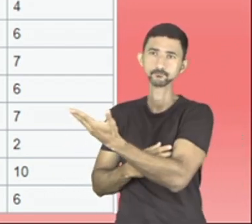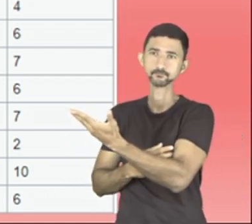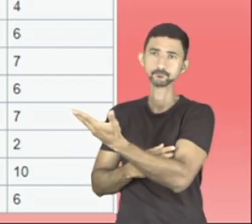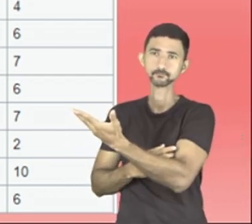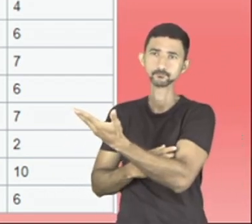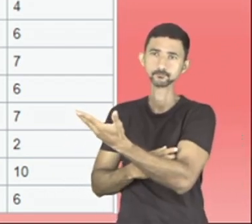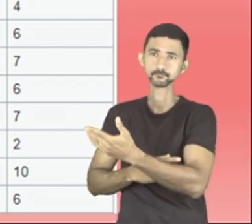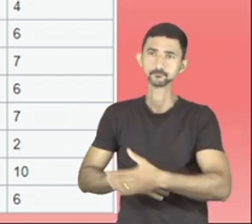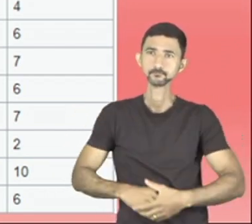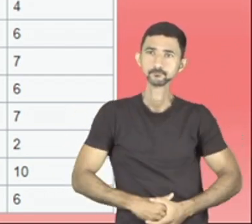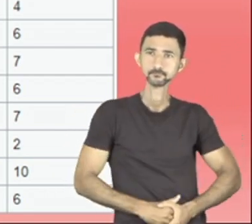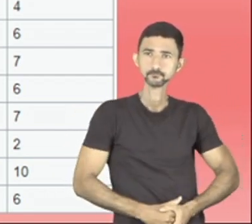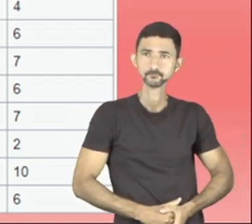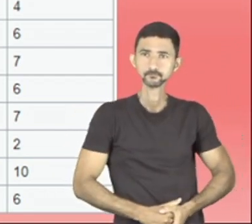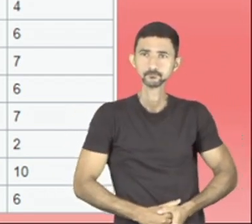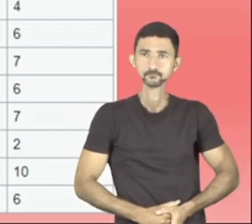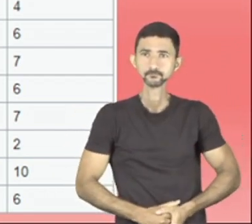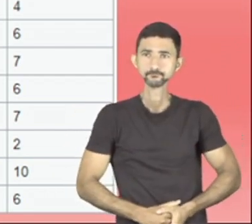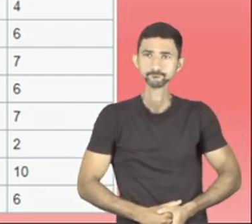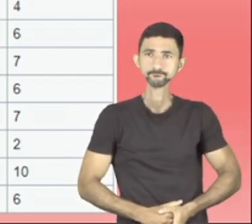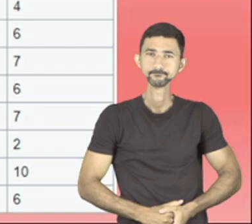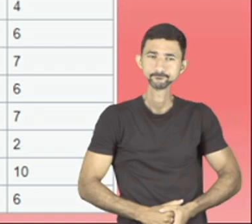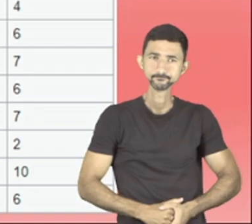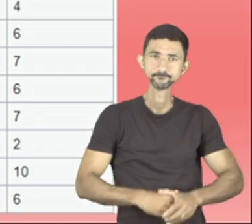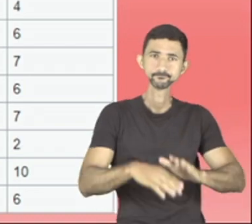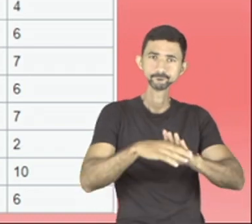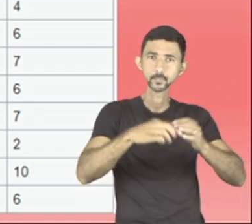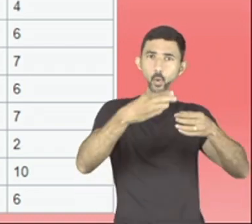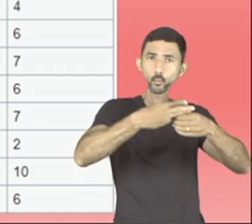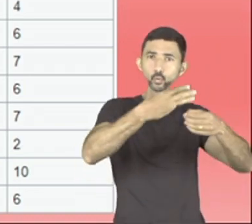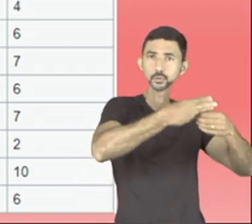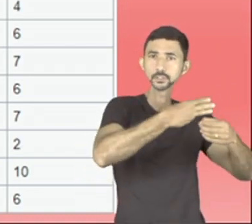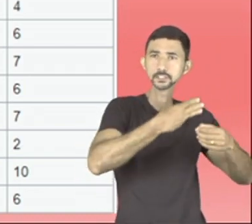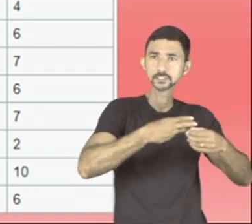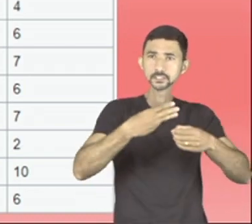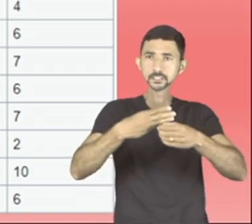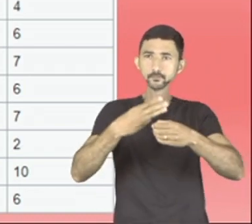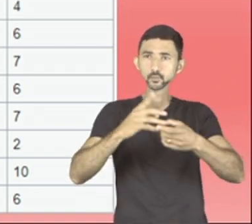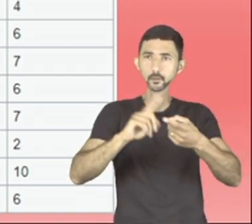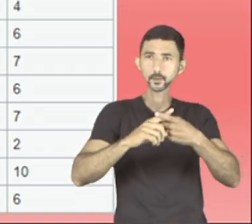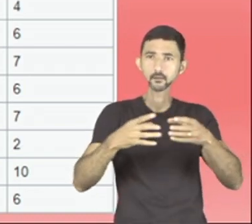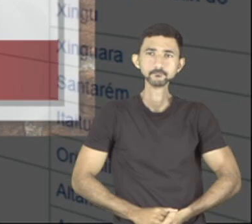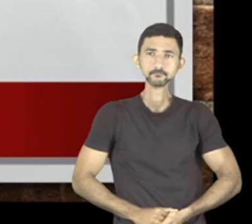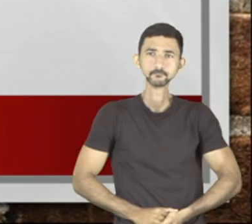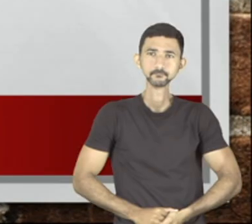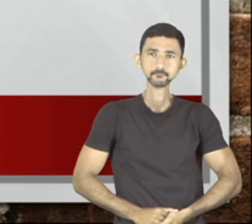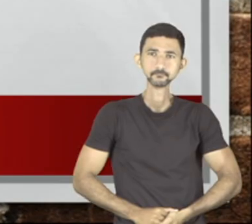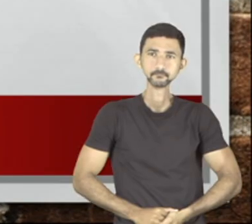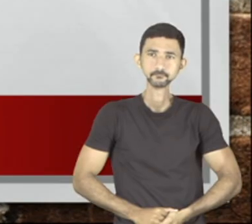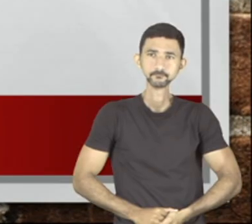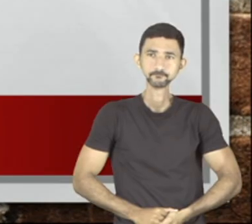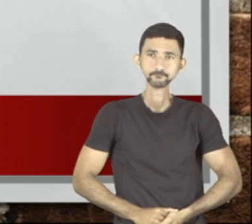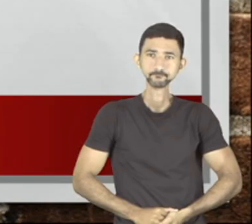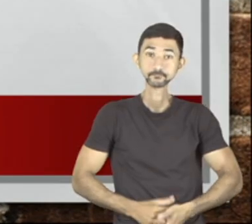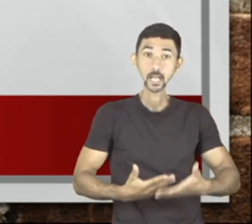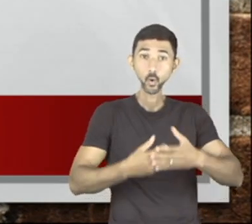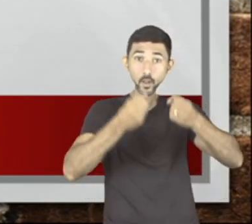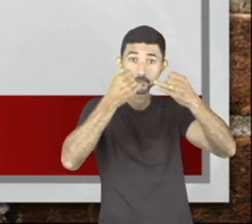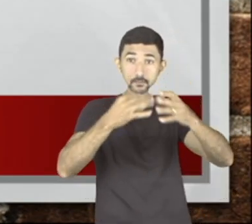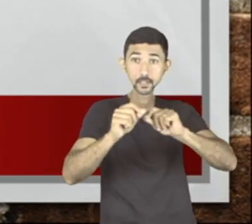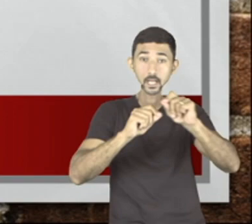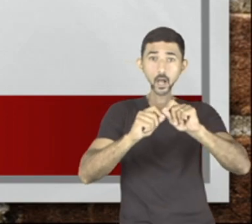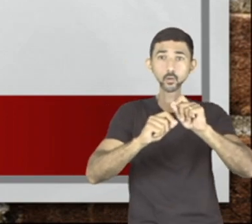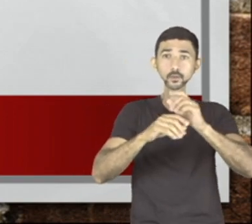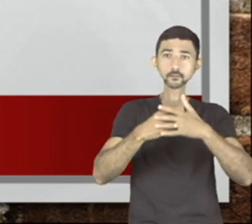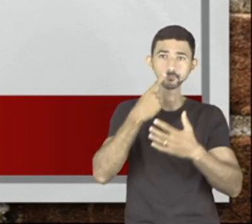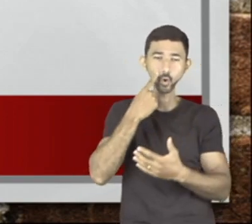ao lado as regiões imediatas, os municípios principais e a quantidade de municípios, tá bom? Vamos agora falar, pessoal, um